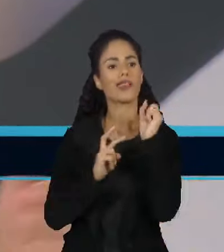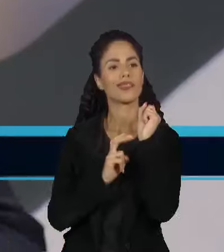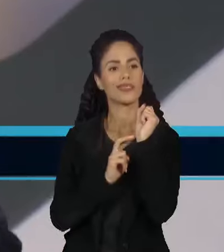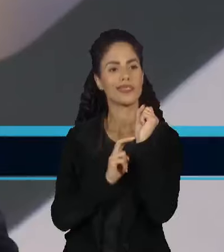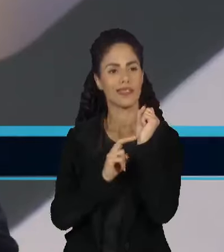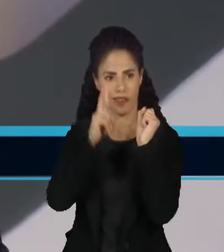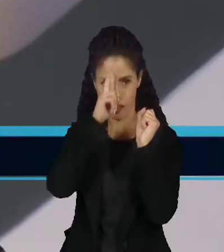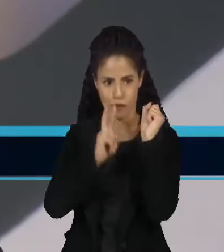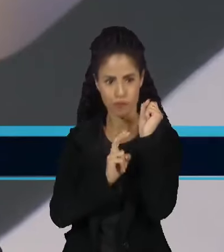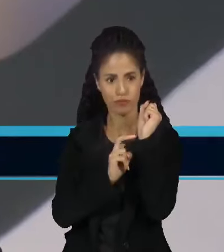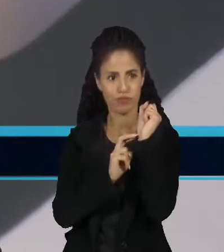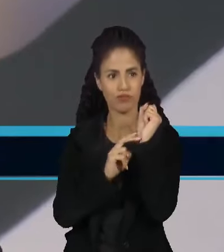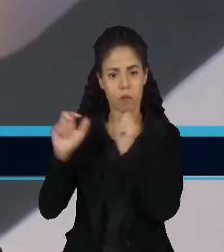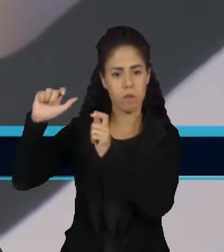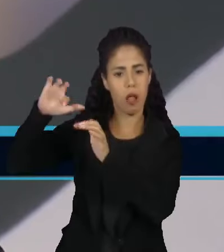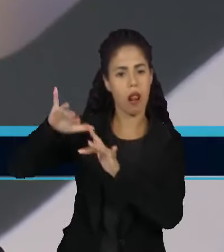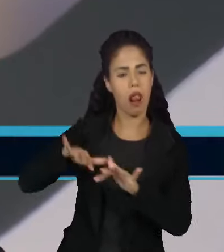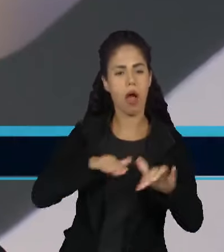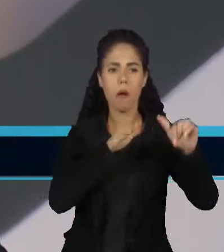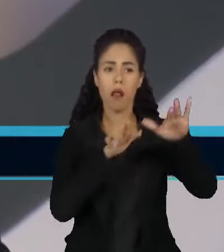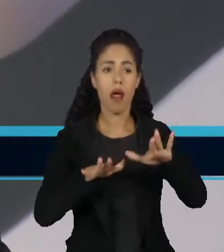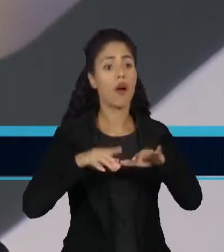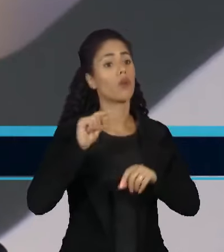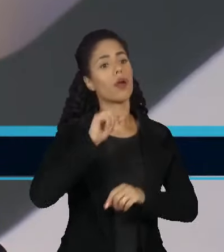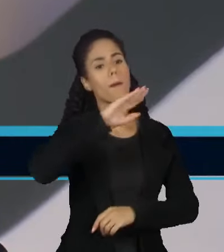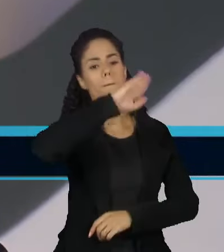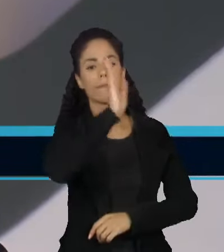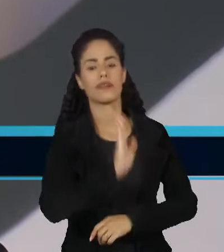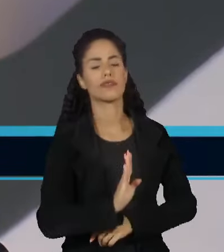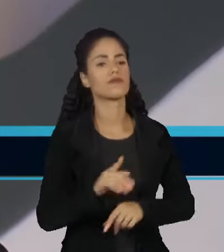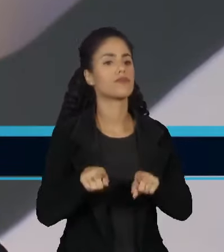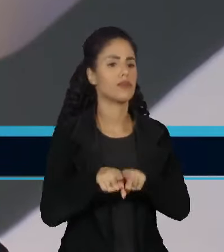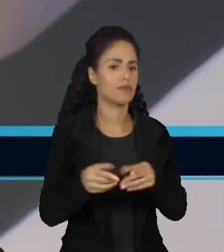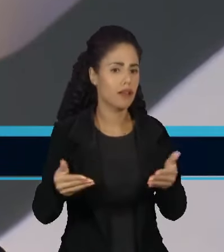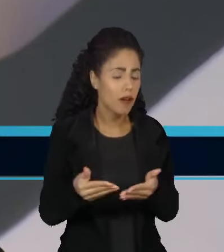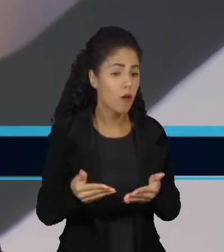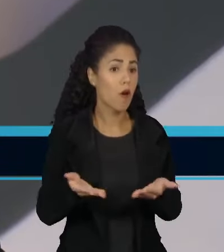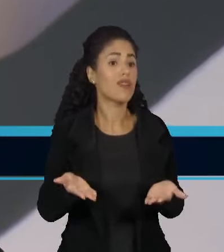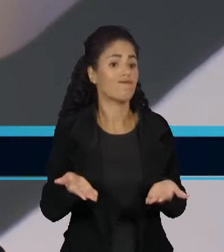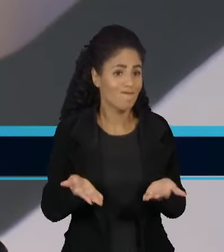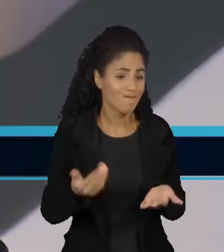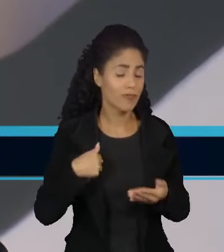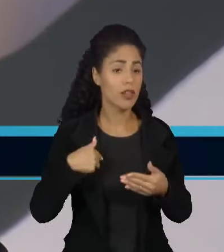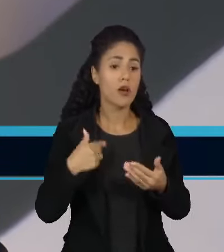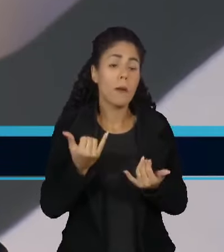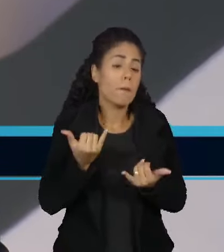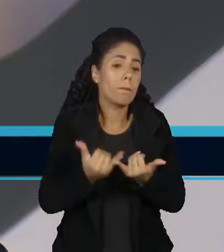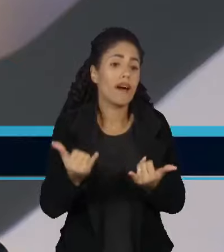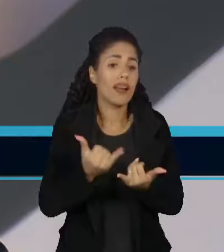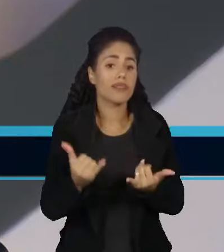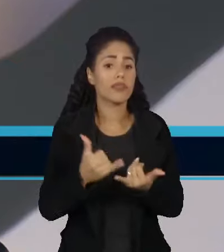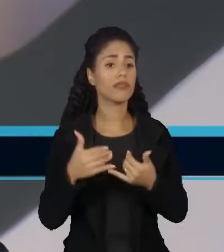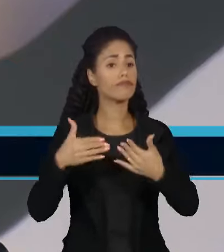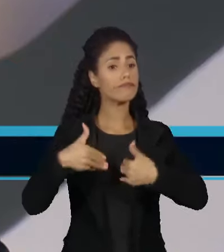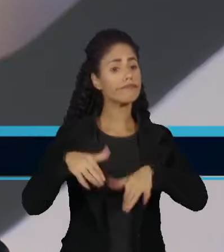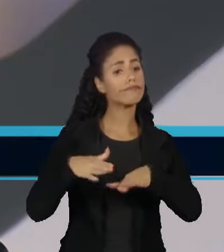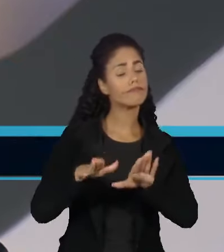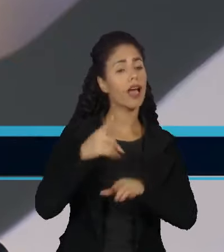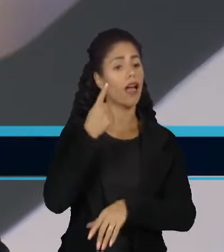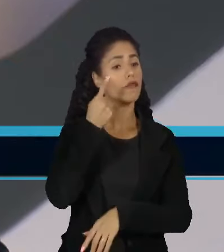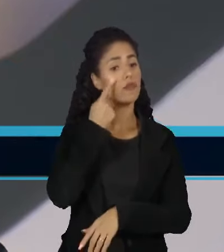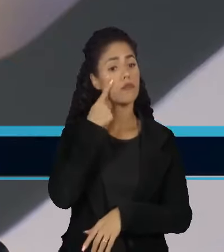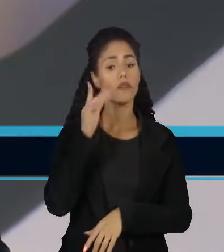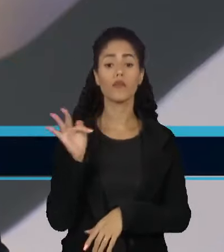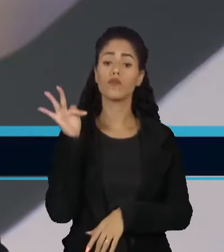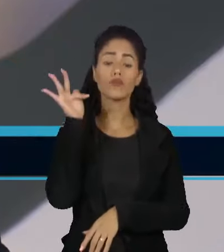Paulo, em outras localidades. O Brasil parece que ele persiste com essa sina do país do futuro, do país do